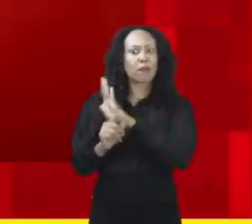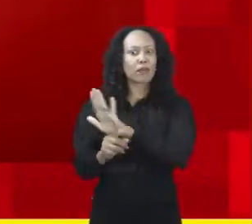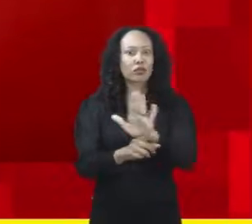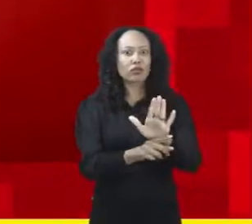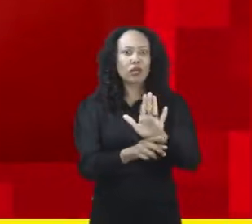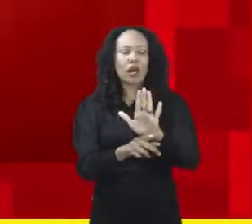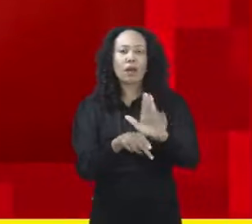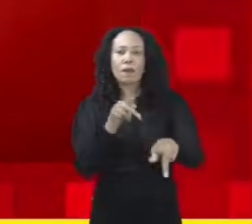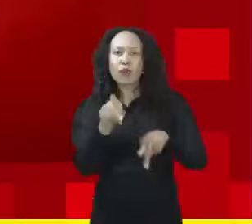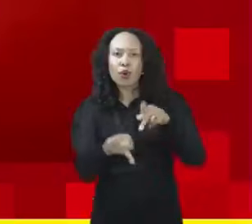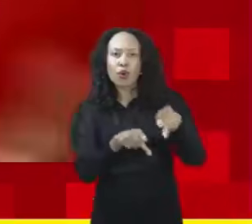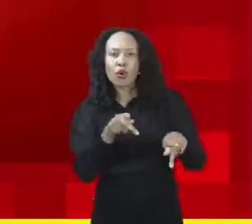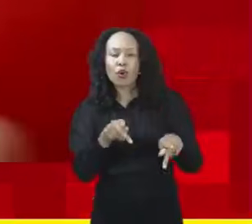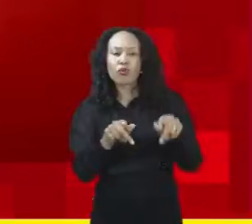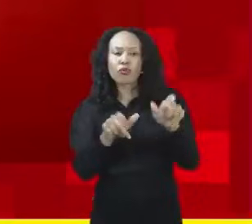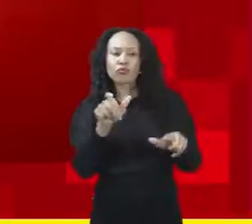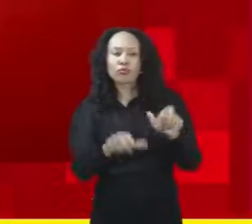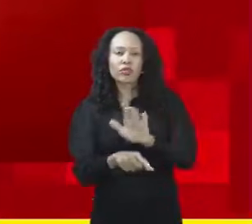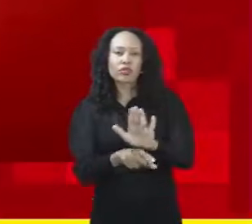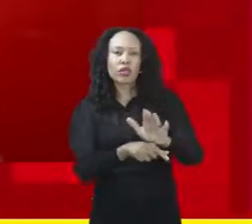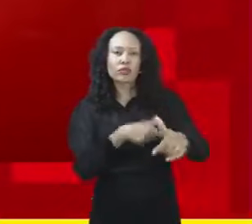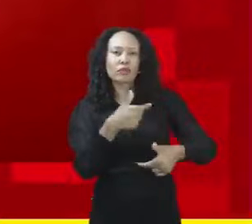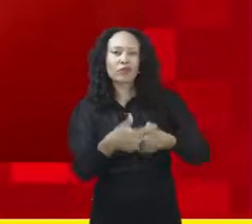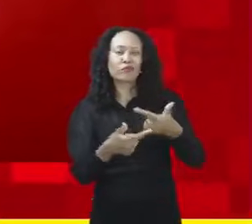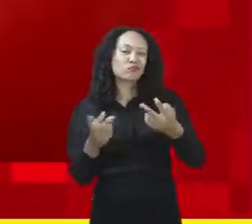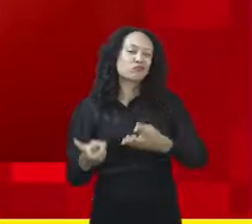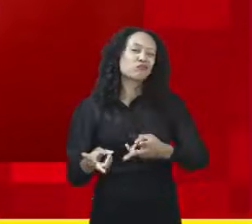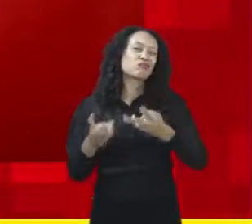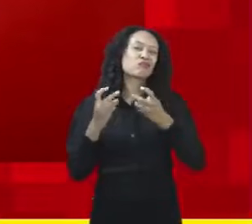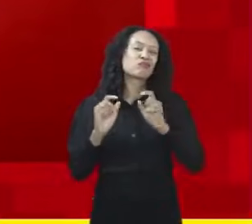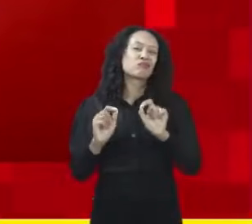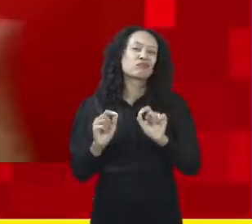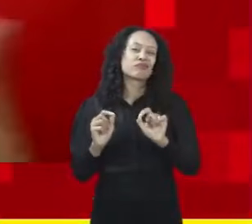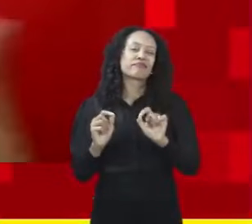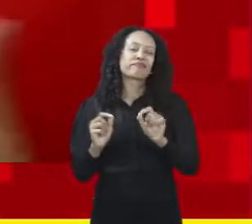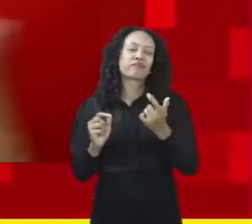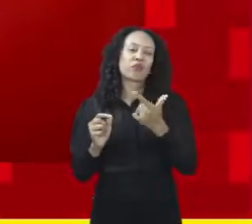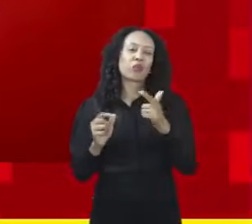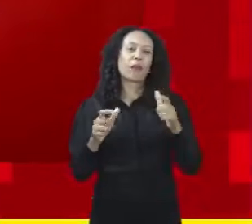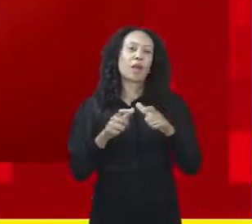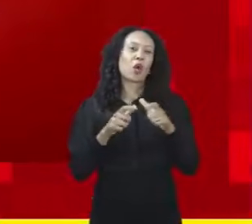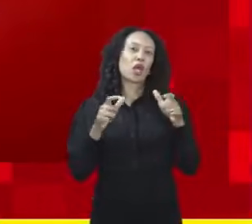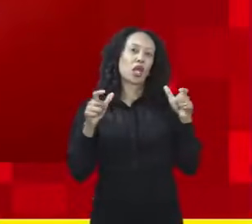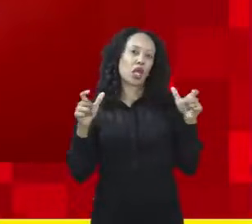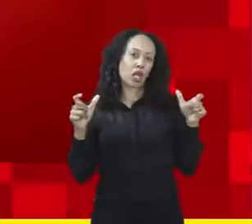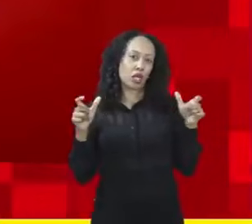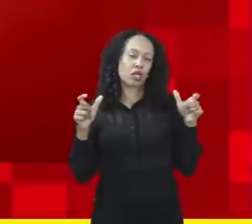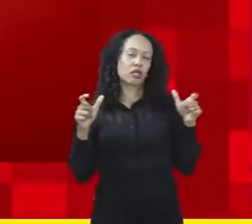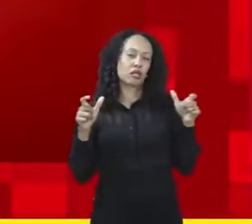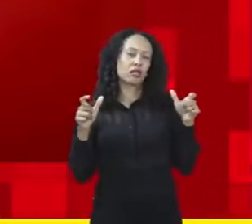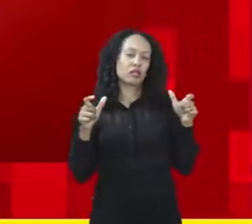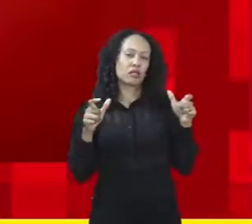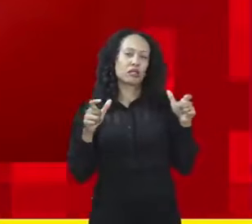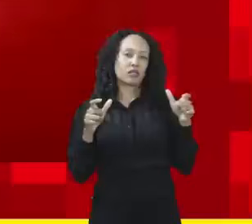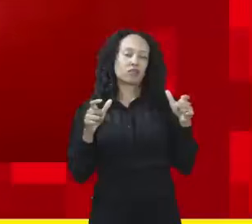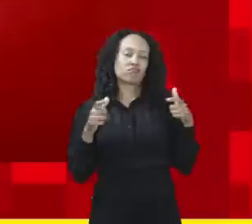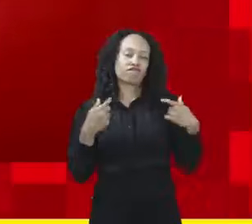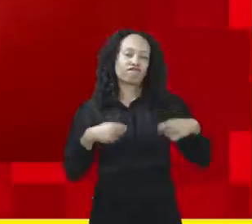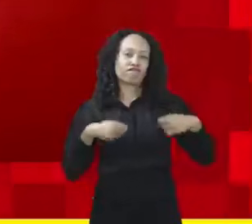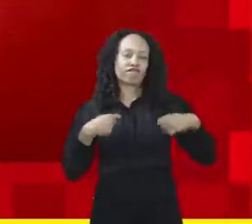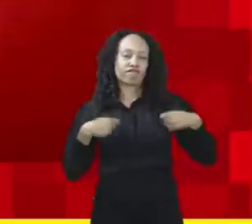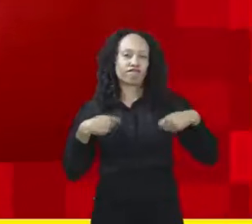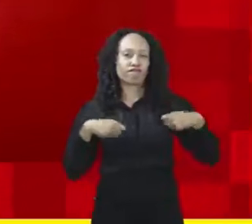né, aos nossos trabalhadores, e que a gente vê que, como a gente não tem uma maioria dentro desses processos, a gente